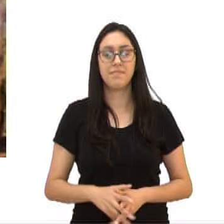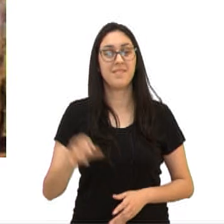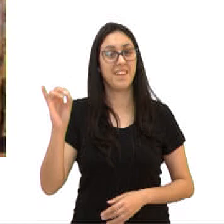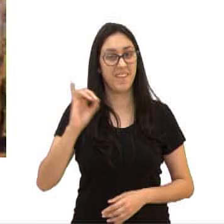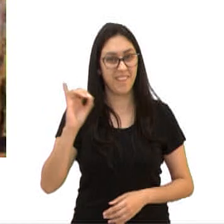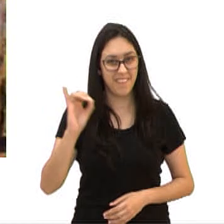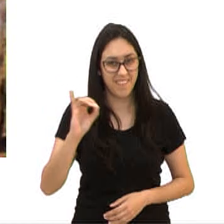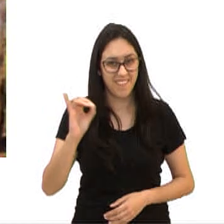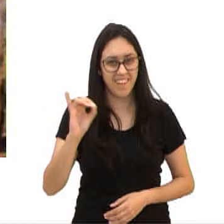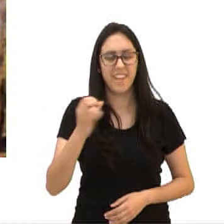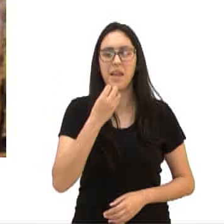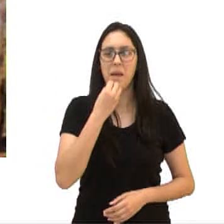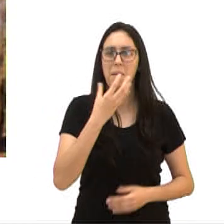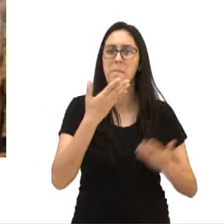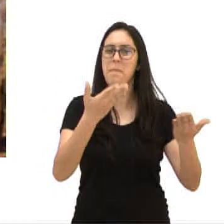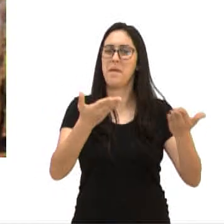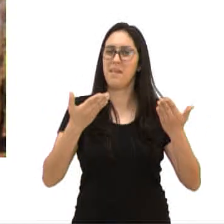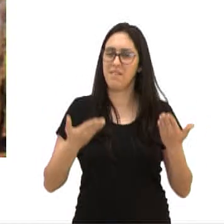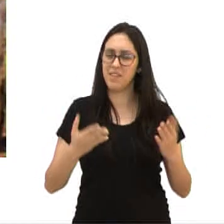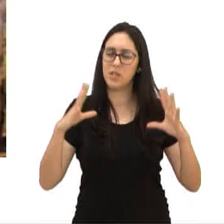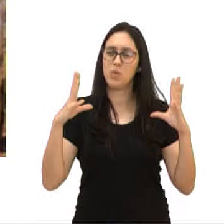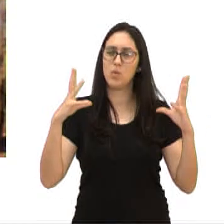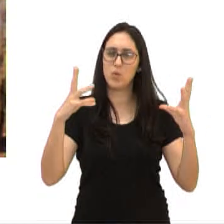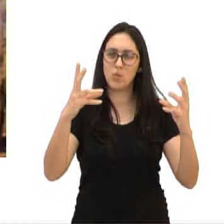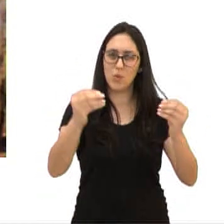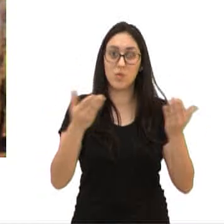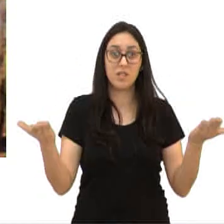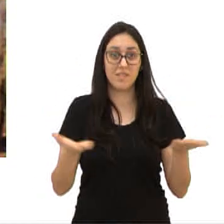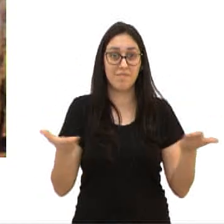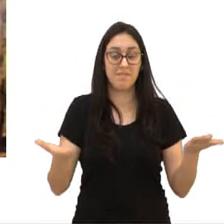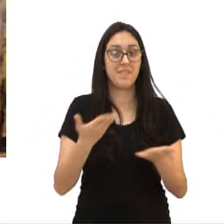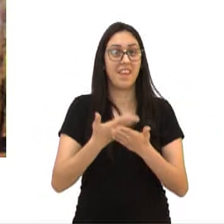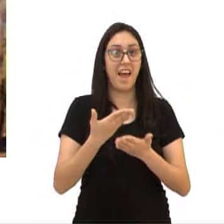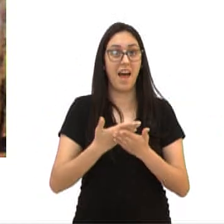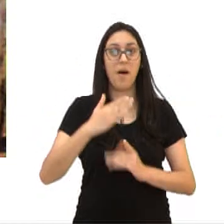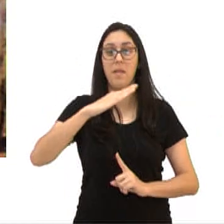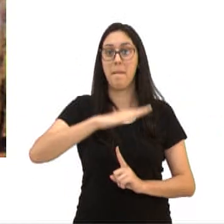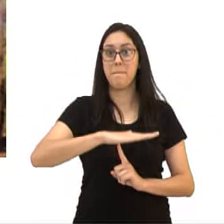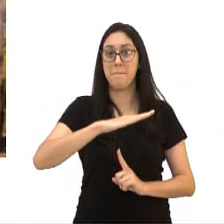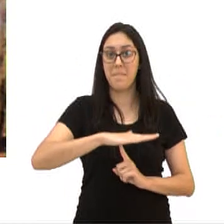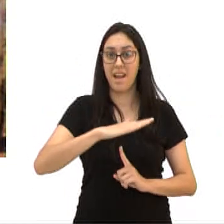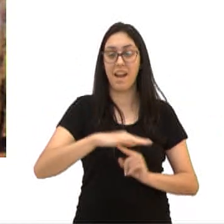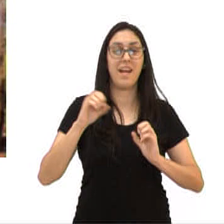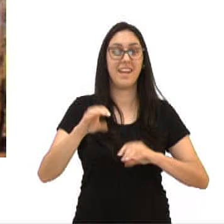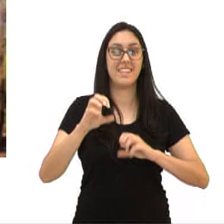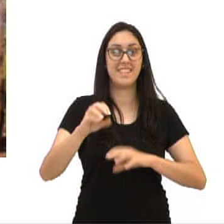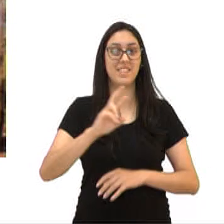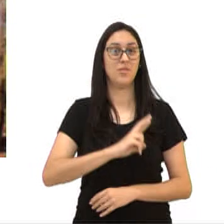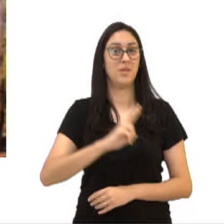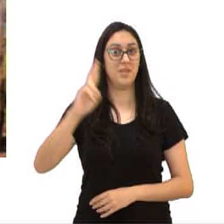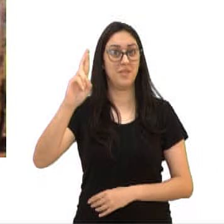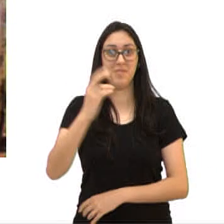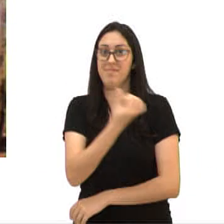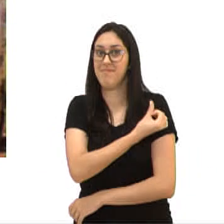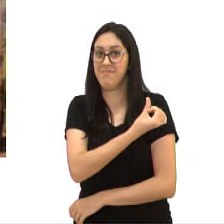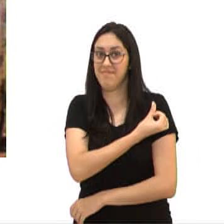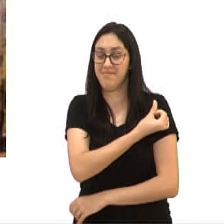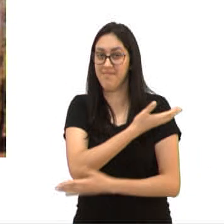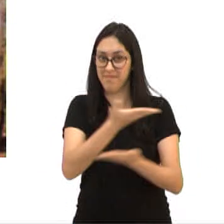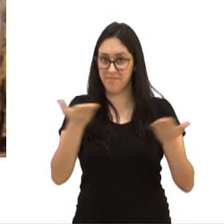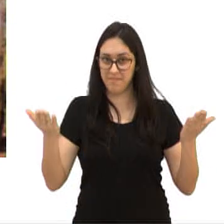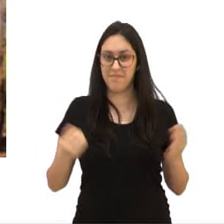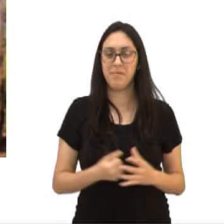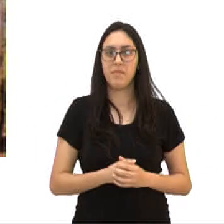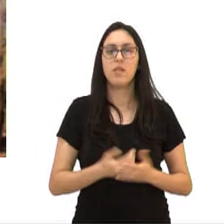Olá! Sejam todos e todas muito bem-vindos a mais uma aula Paraná Ensino Religioso para o 6º ano. E